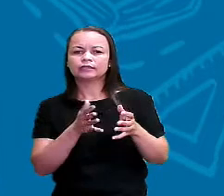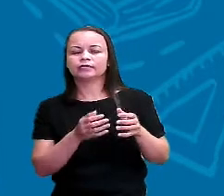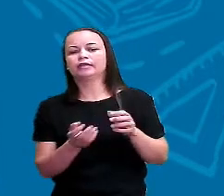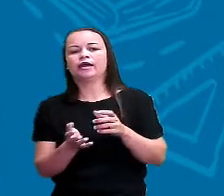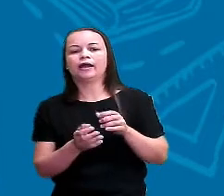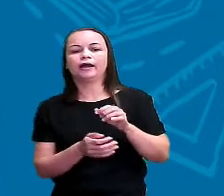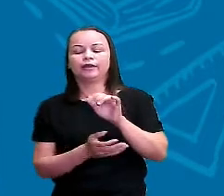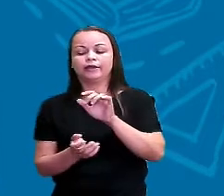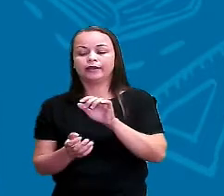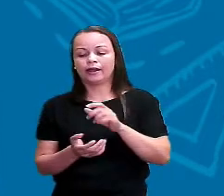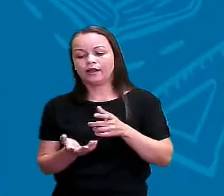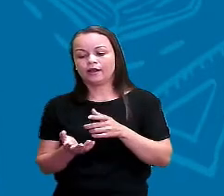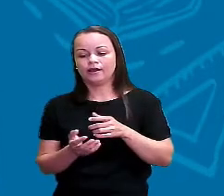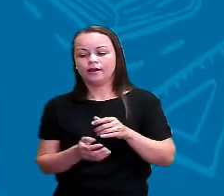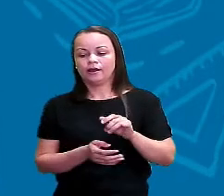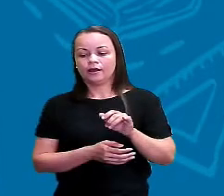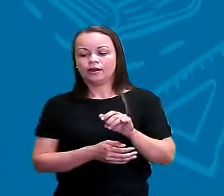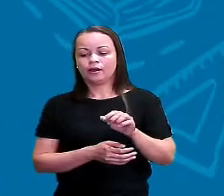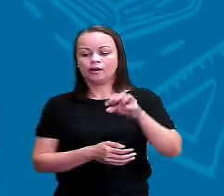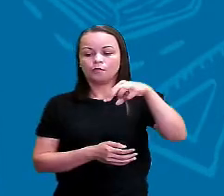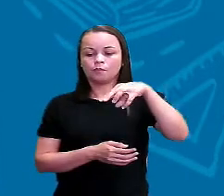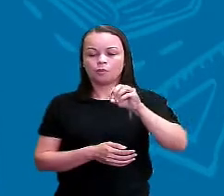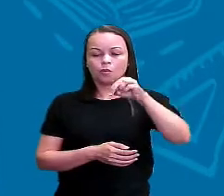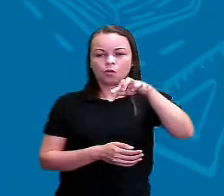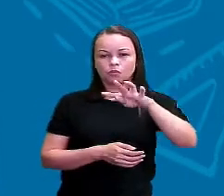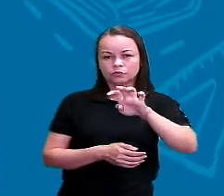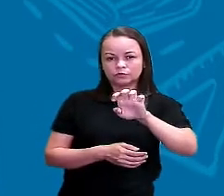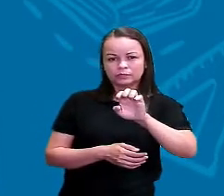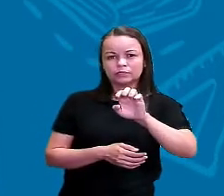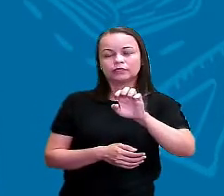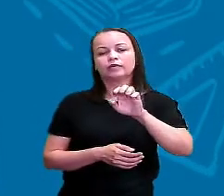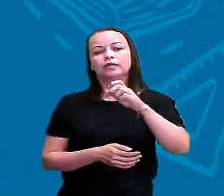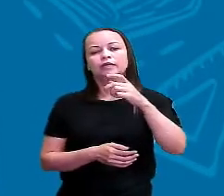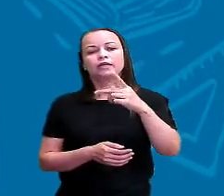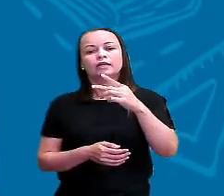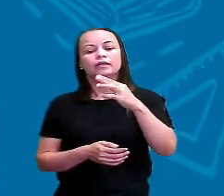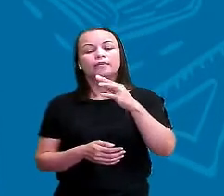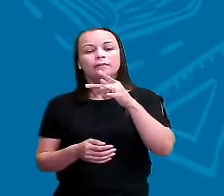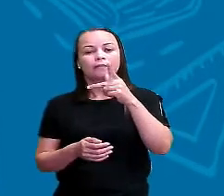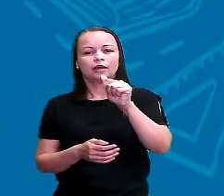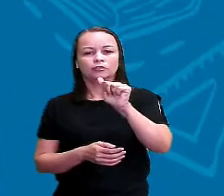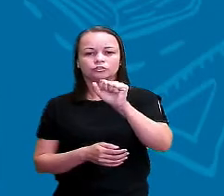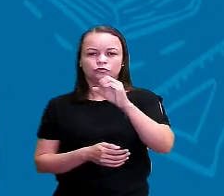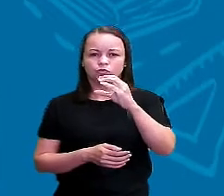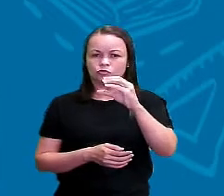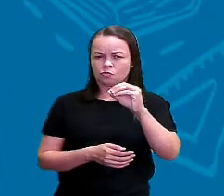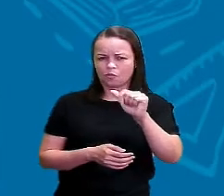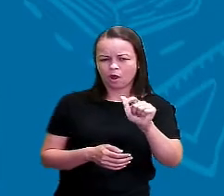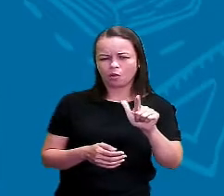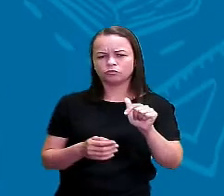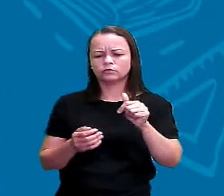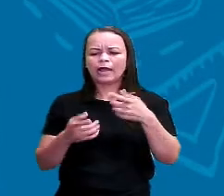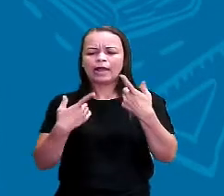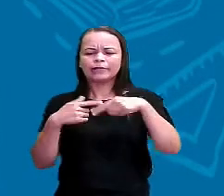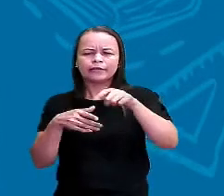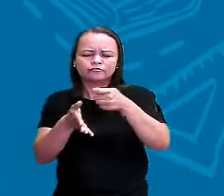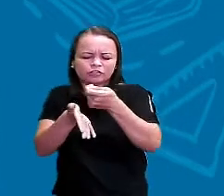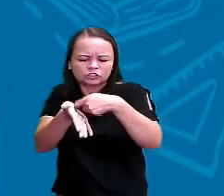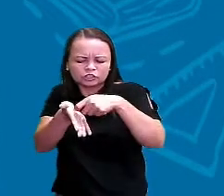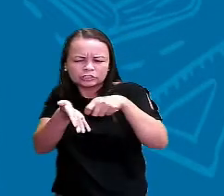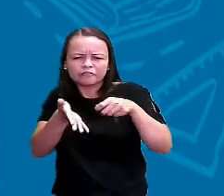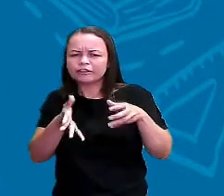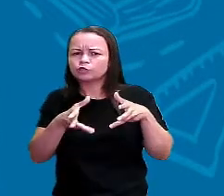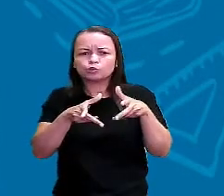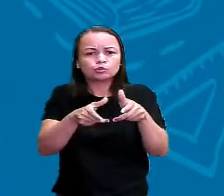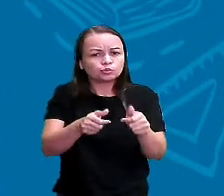ele ficava escrevendo tudo o que acontecia, porque, gente, naquela época não tinha fotografia, não tinha